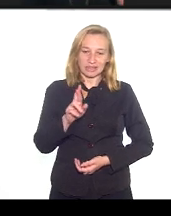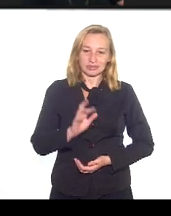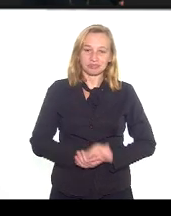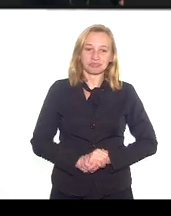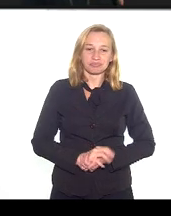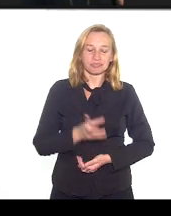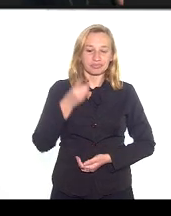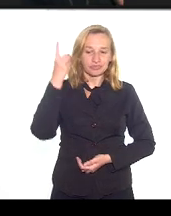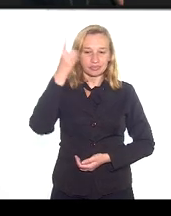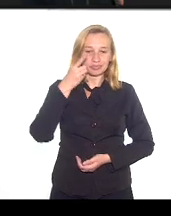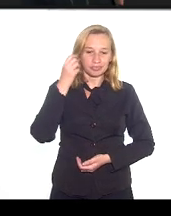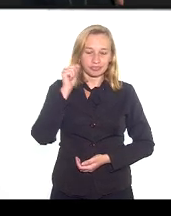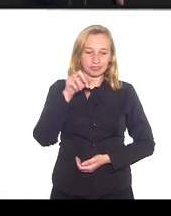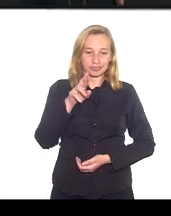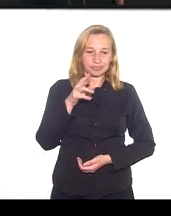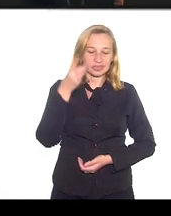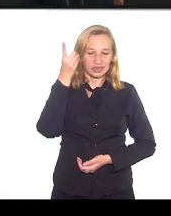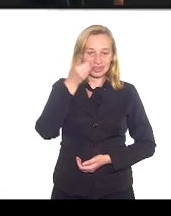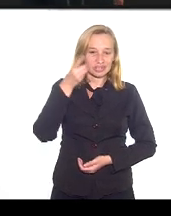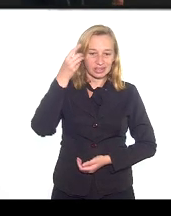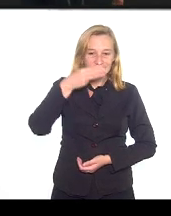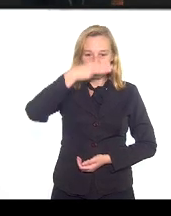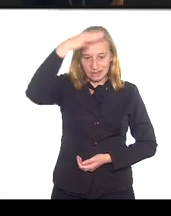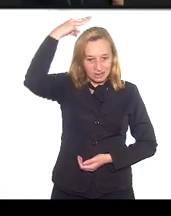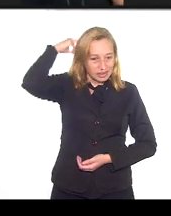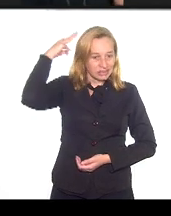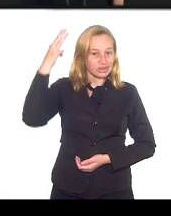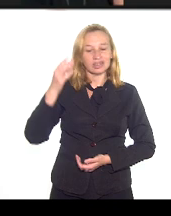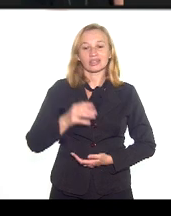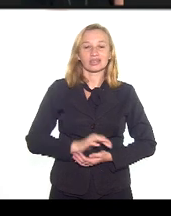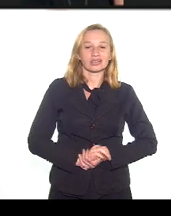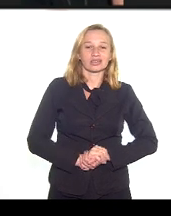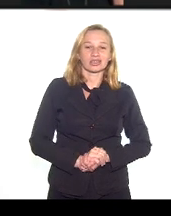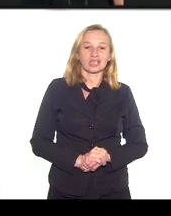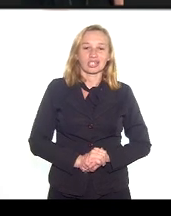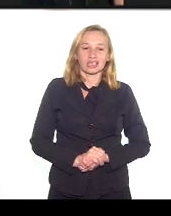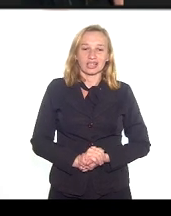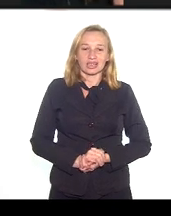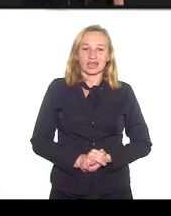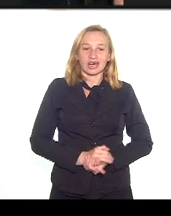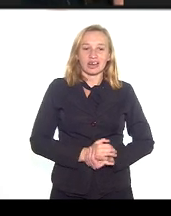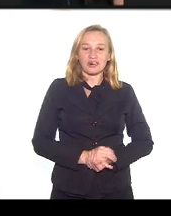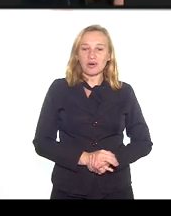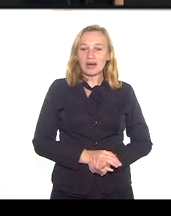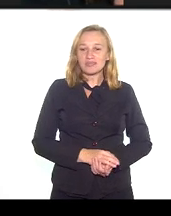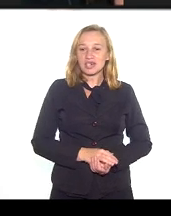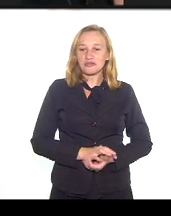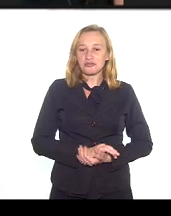Deputado Rodrigo Bacelar. Deputado Márcio Pacheco.